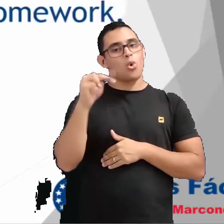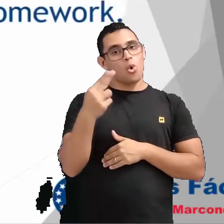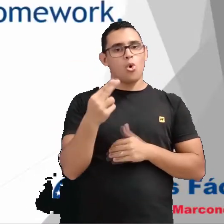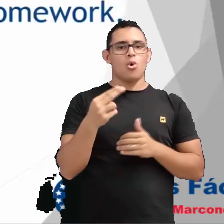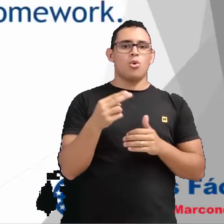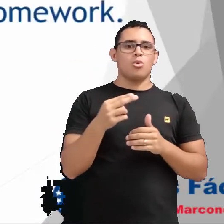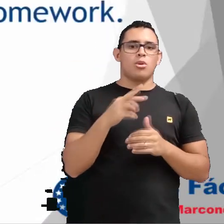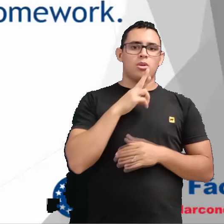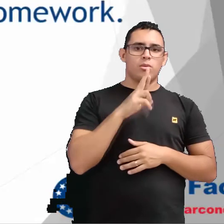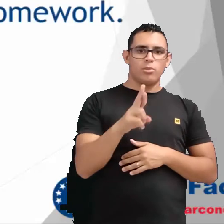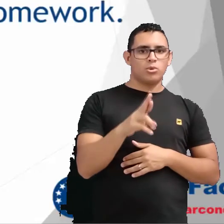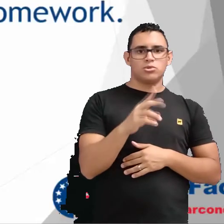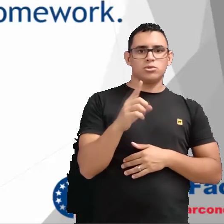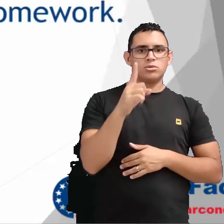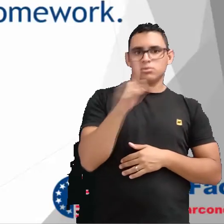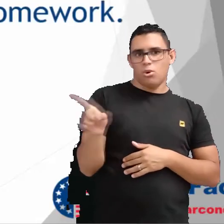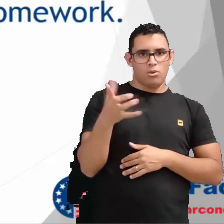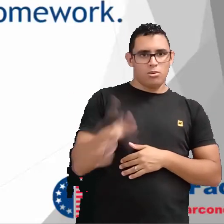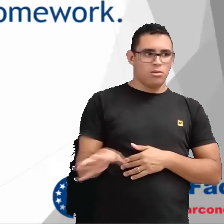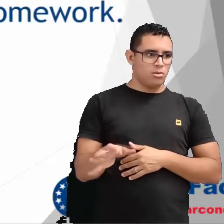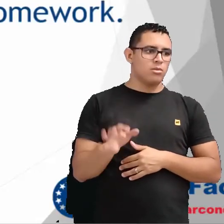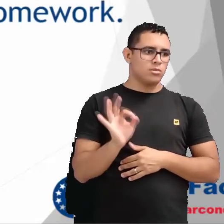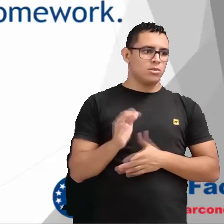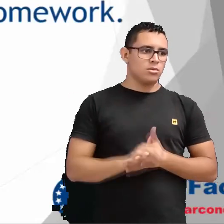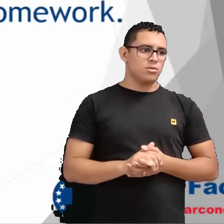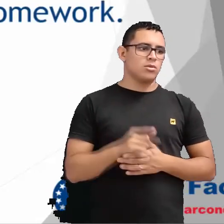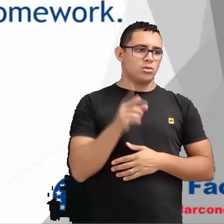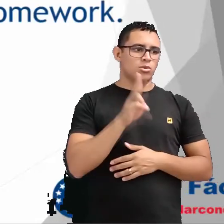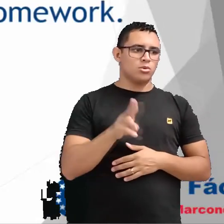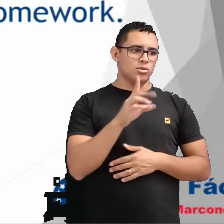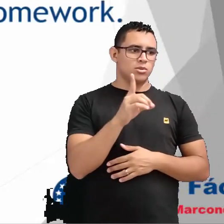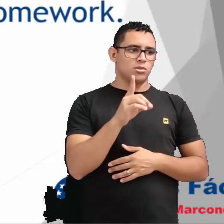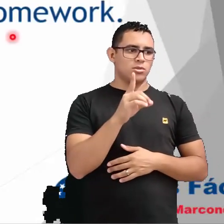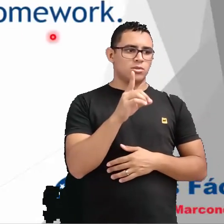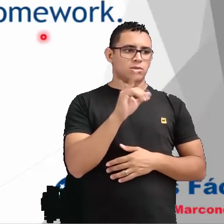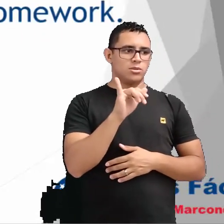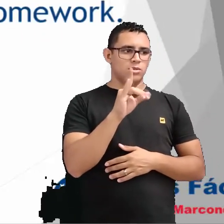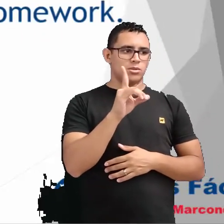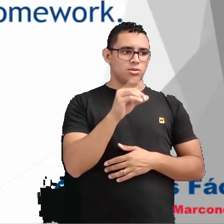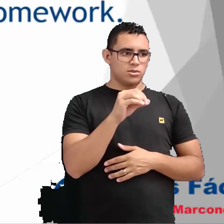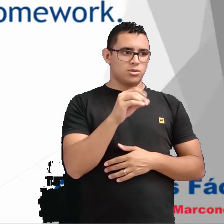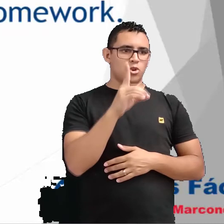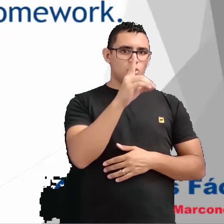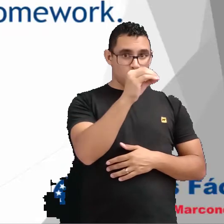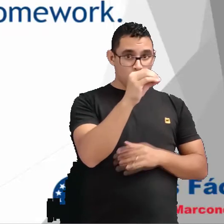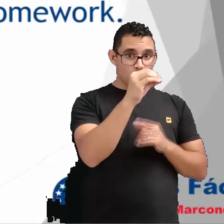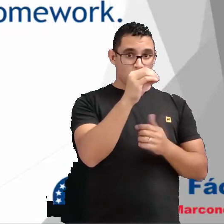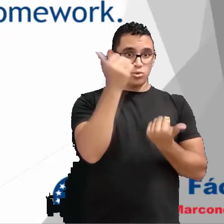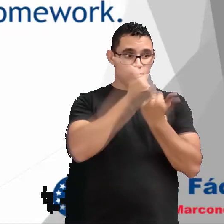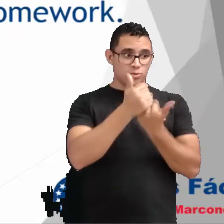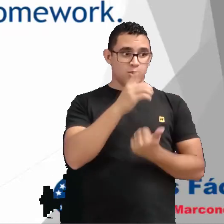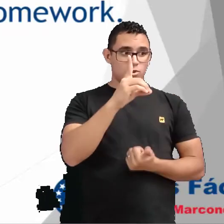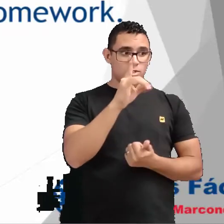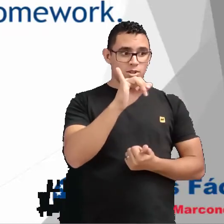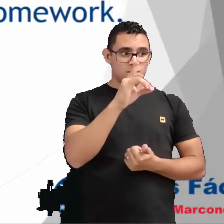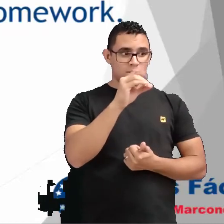eu já adianto para vocês que a conjugação de do no passado é did. Então, they did their homework, né? Eles fizeram, né? O verbo